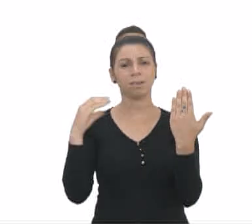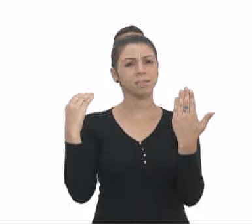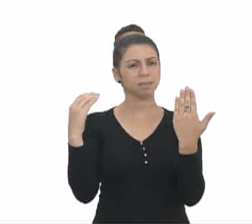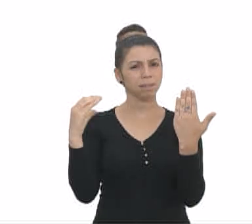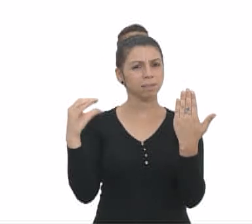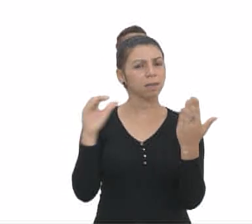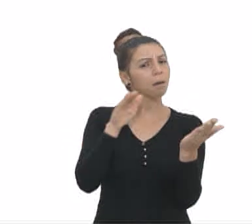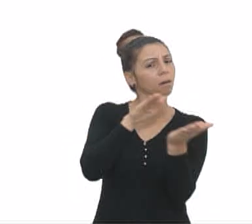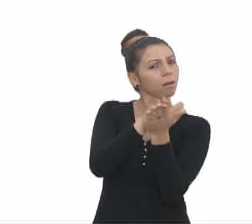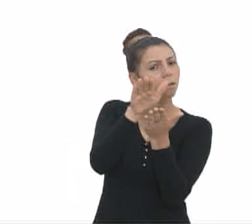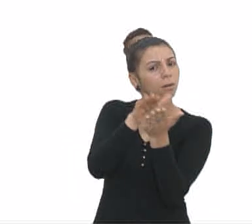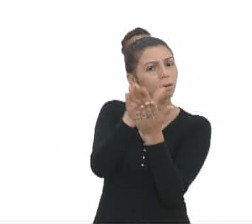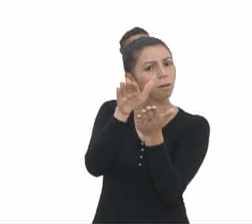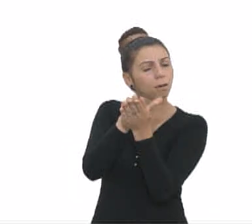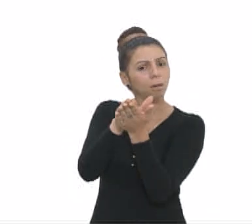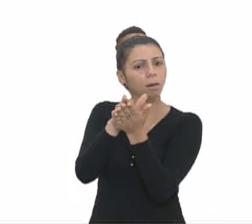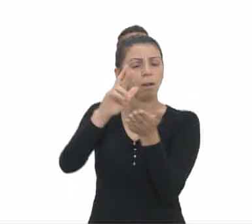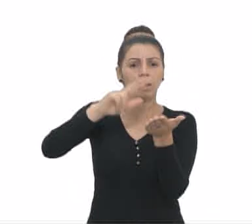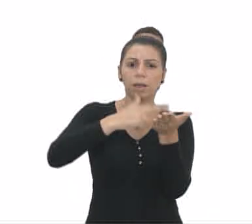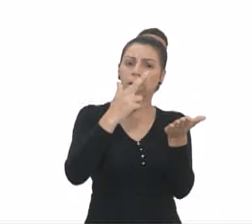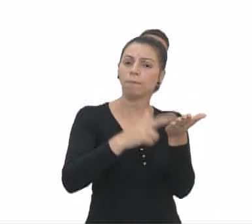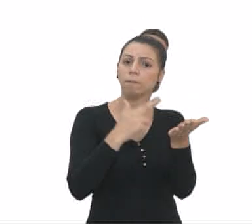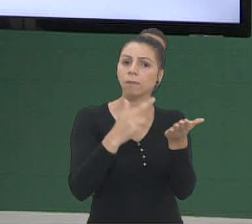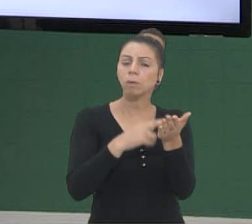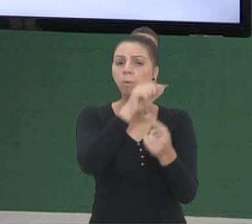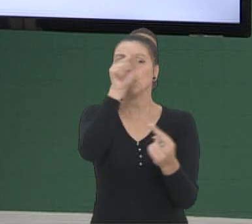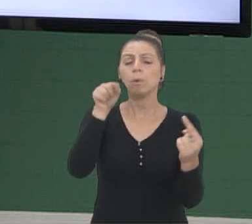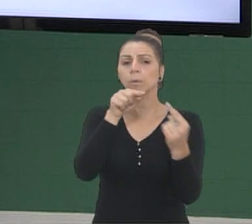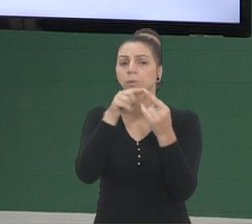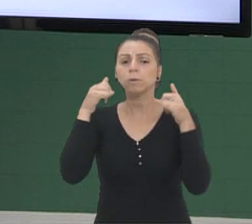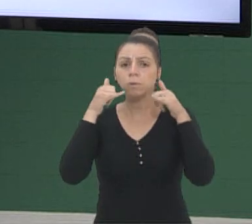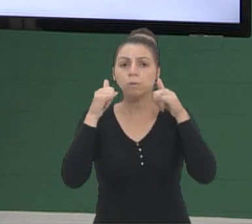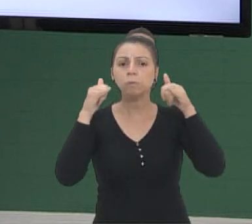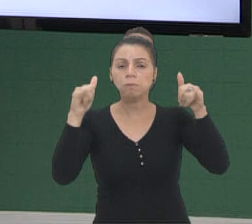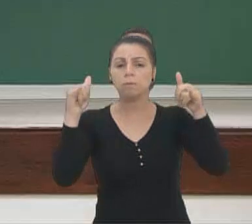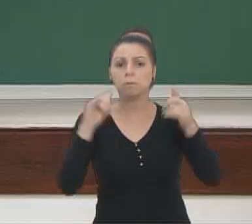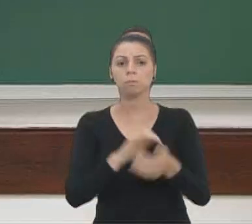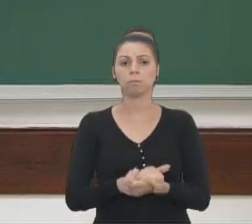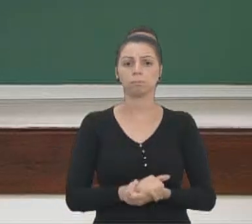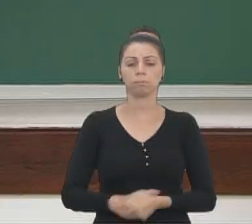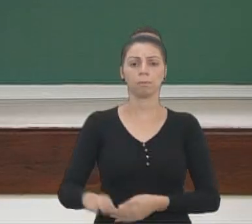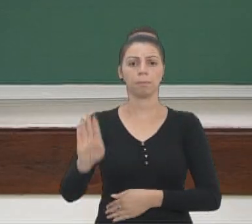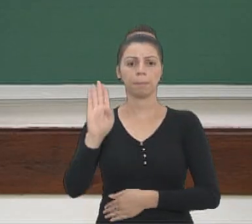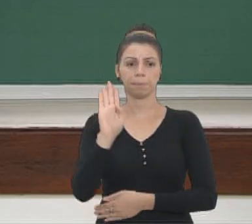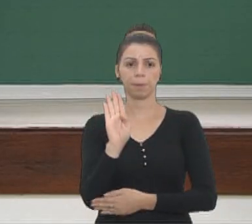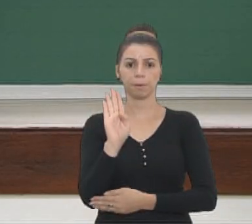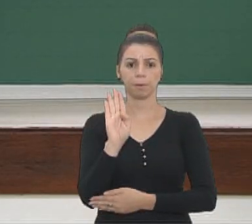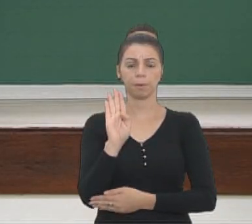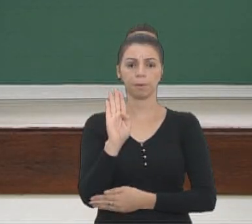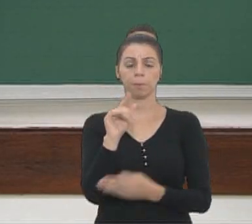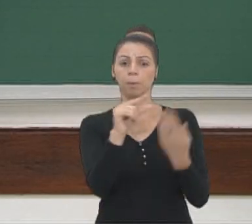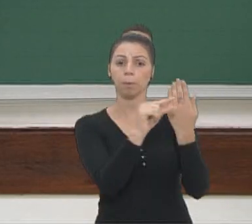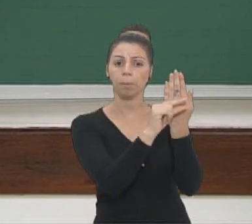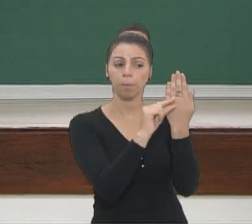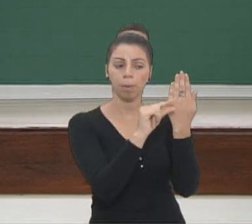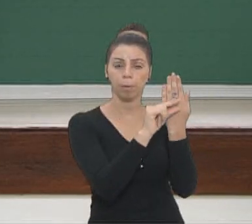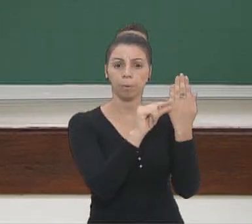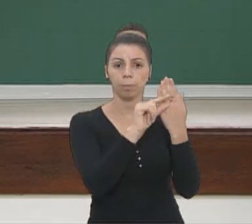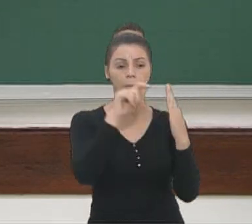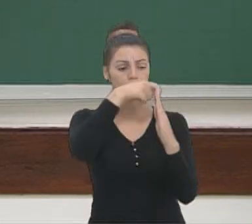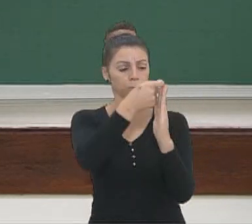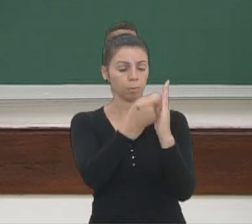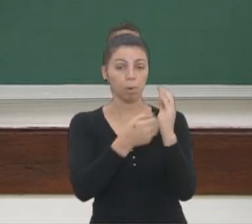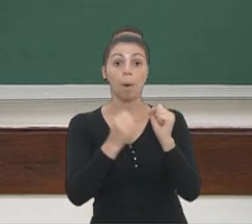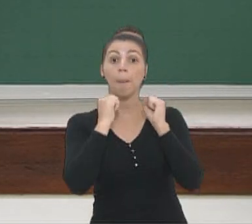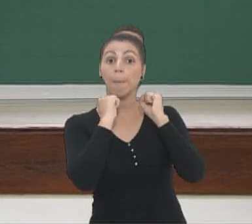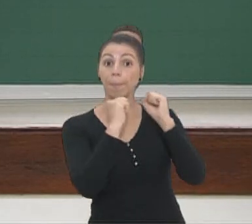publicou em uma revista com o objetivo de contar um fato? A letra B. O autor do texto pode ser um